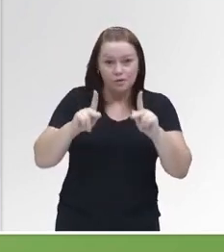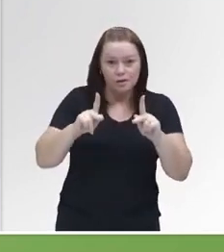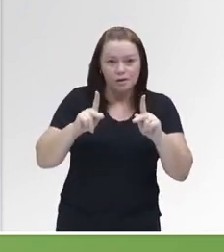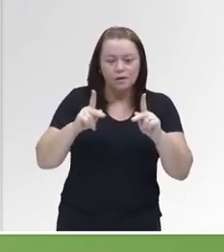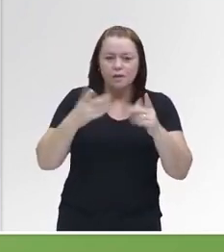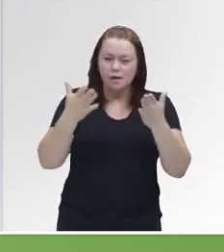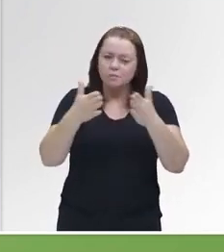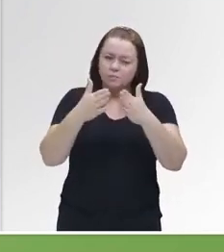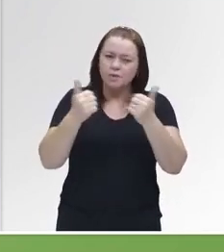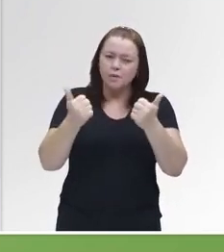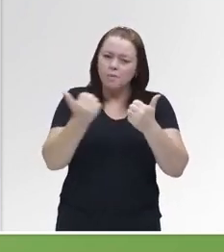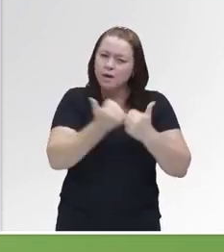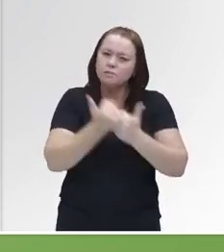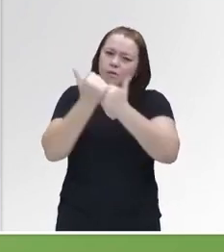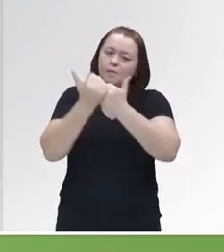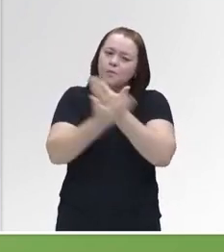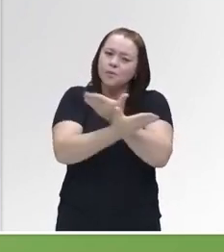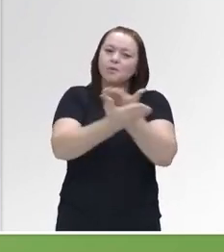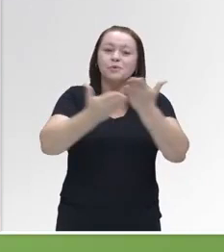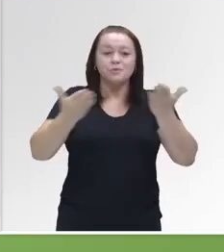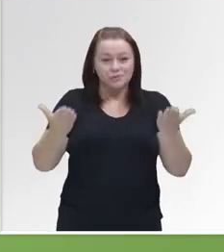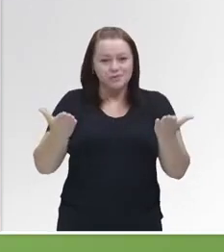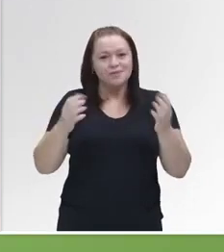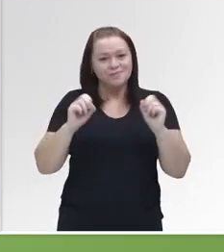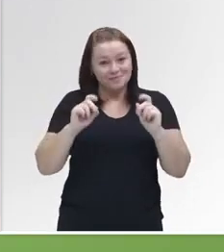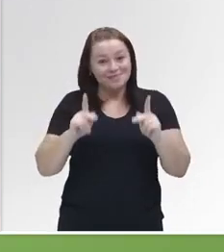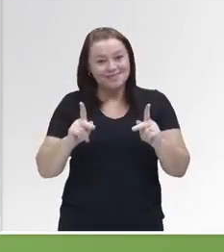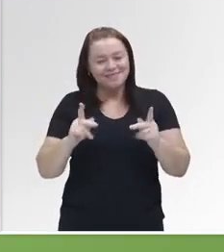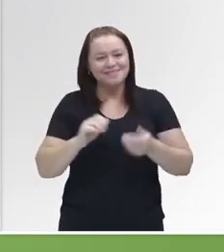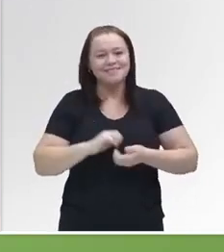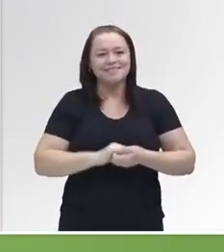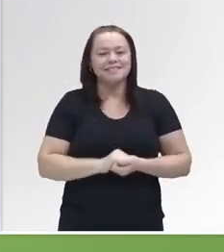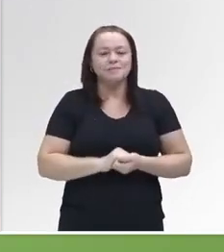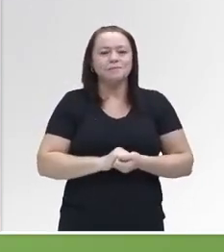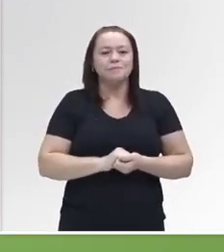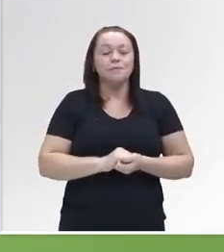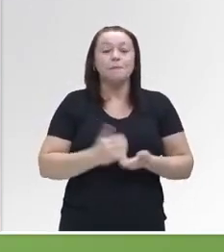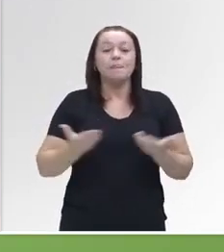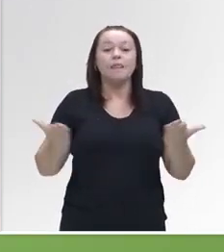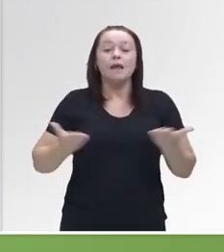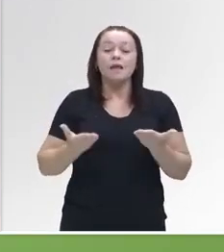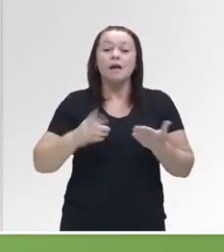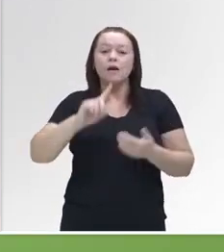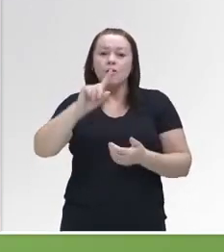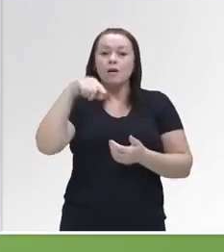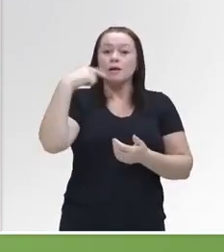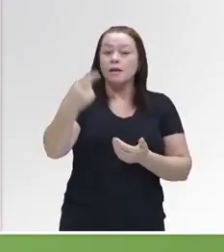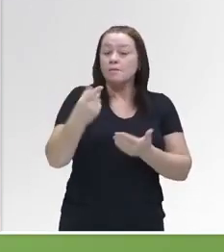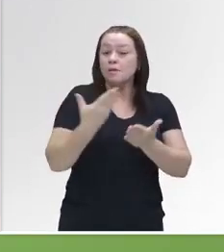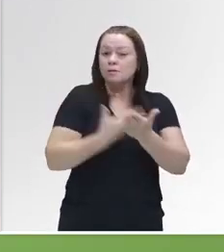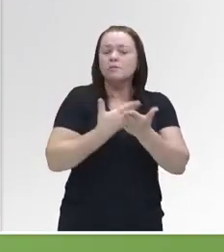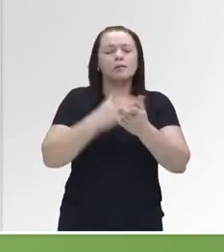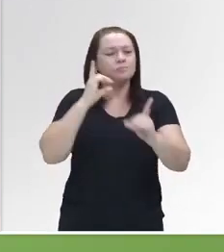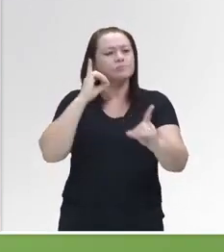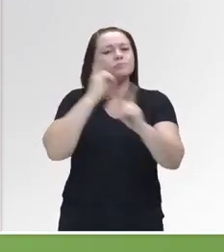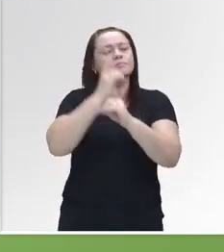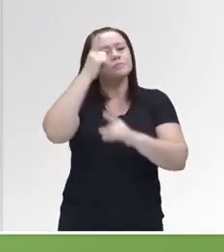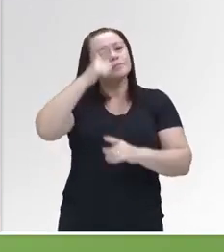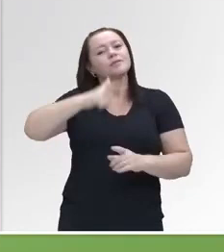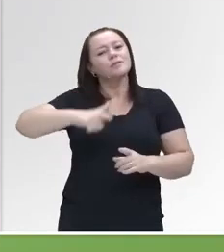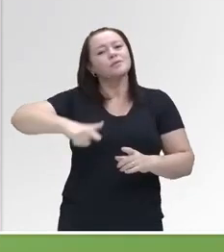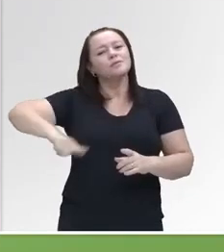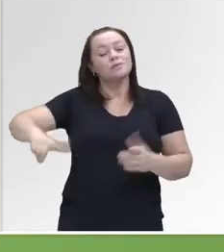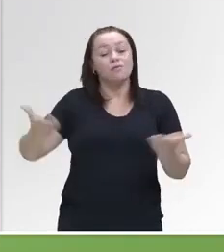com vocês e aí vamos nos encontrar numa próxima aula. Aqui eu me despeço